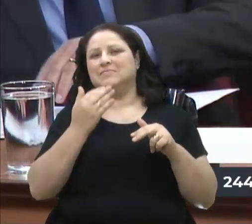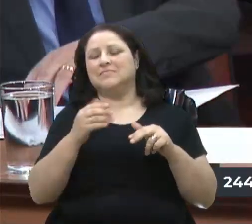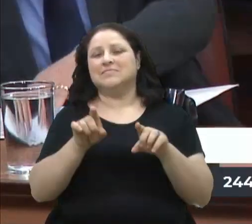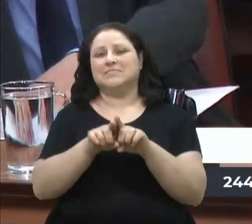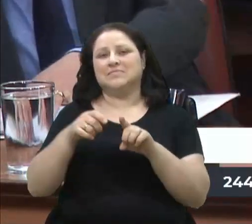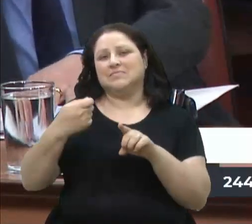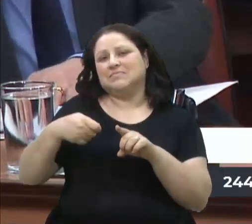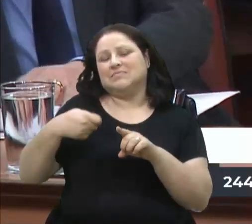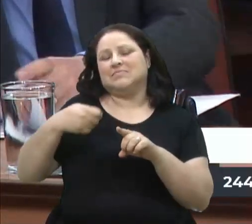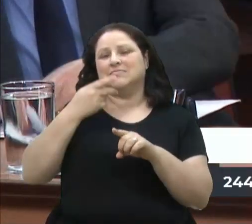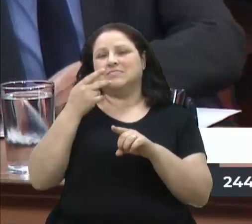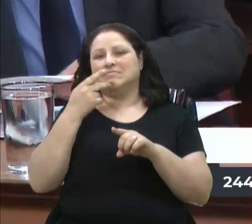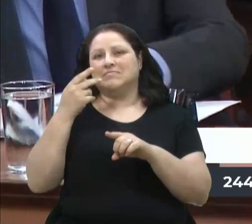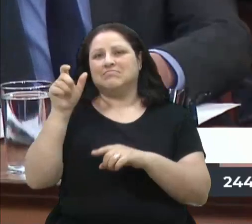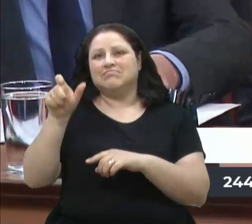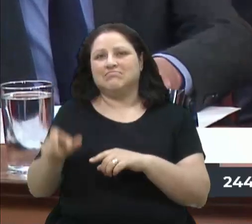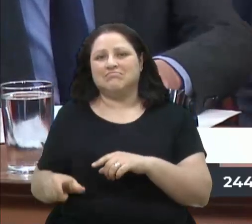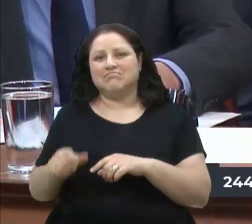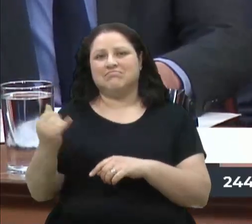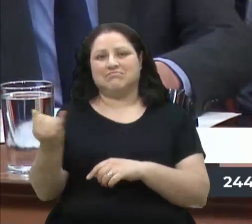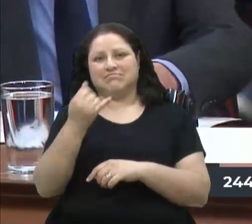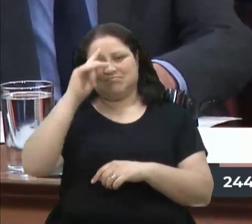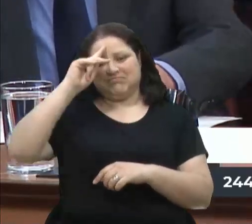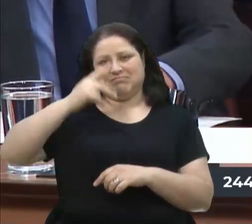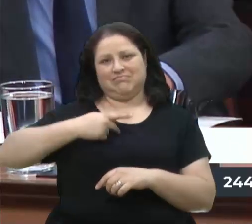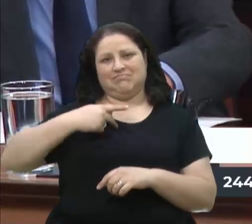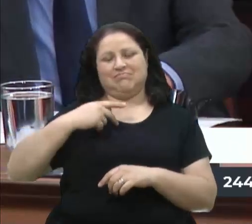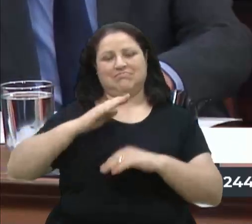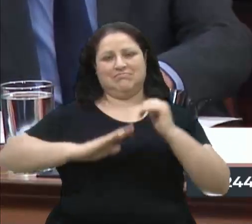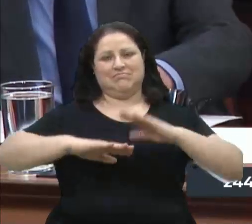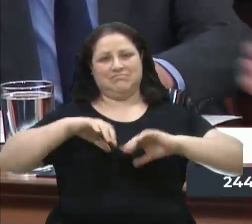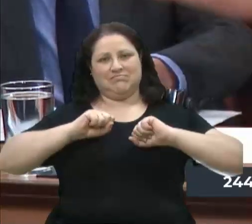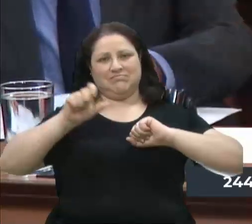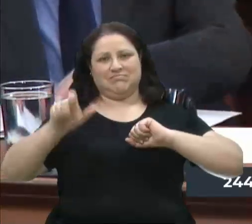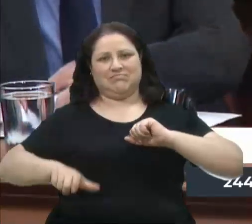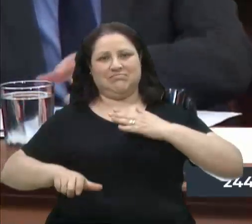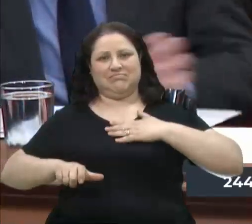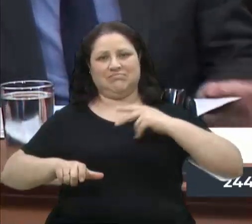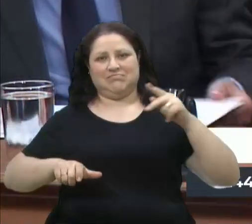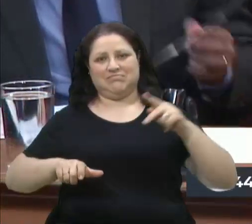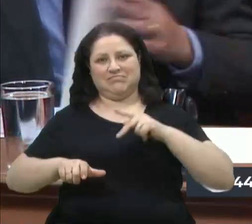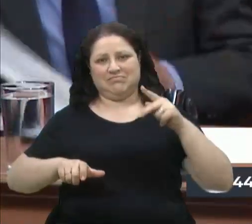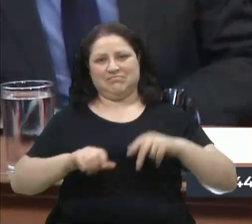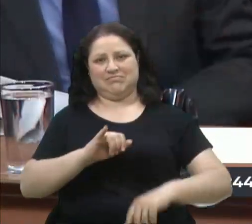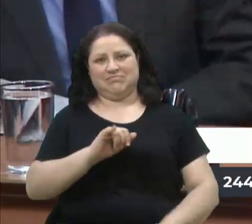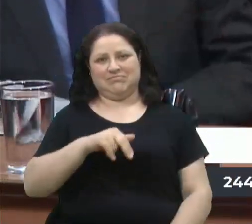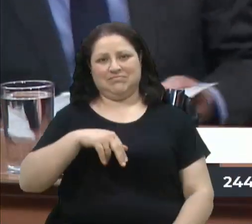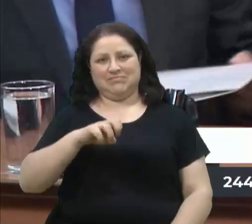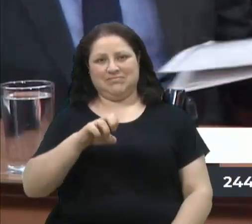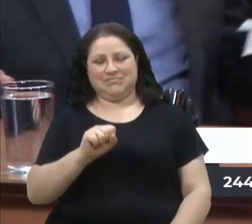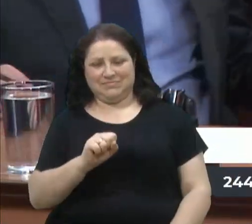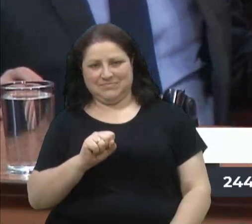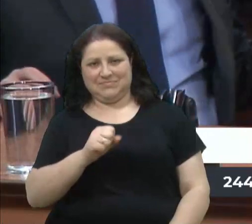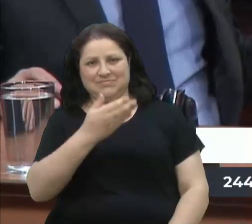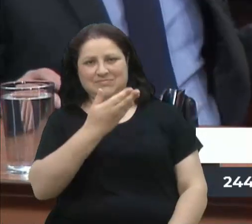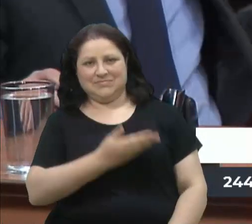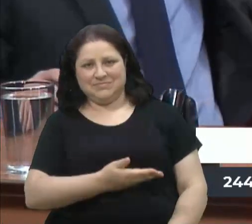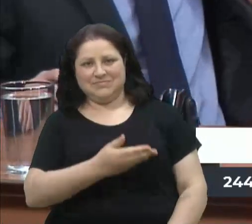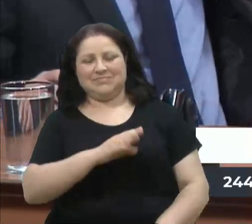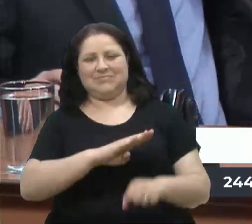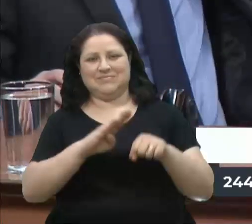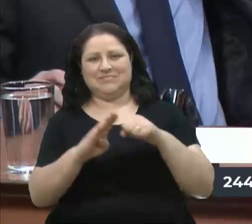de citar uma pessoa que foi muito importante na minha formação, que está aqui presente, minha professora Inês, ali, que lá de